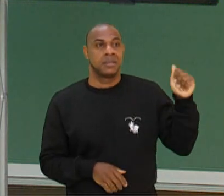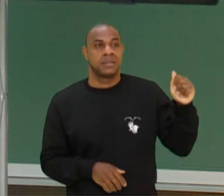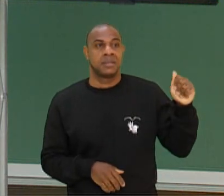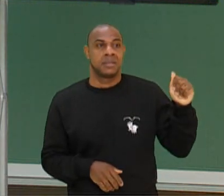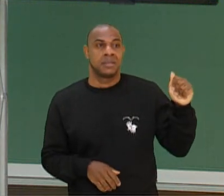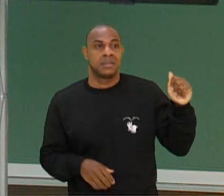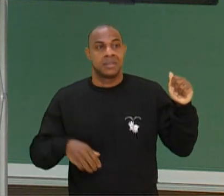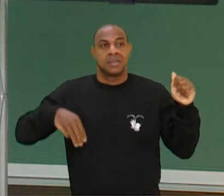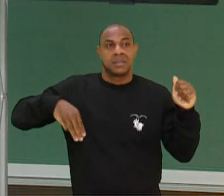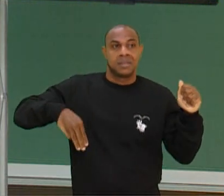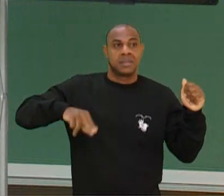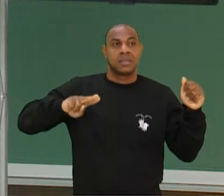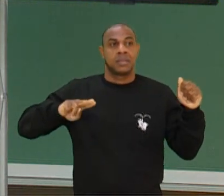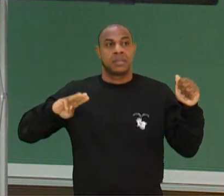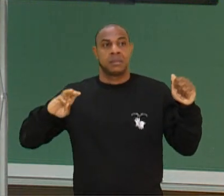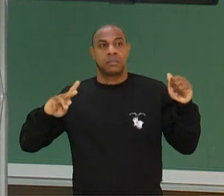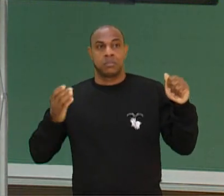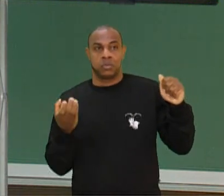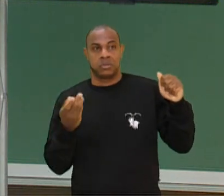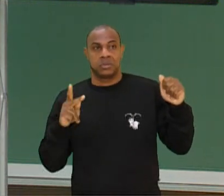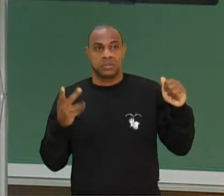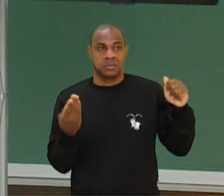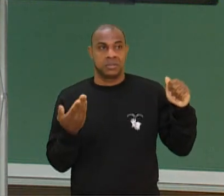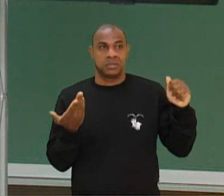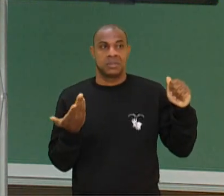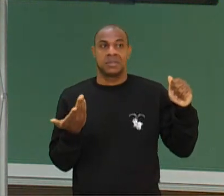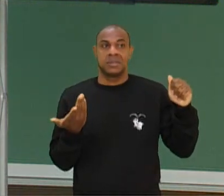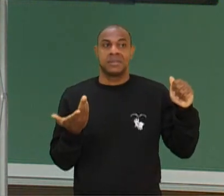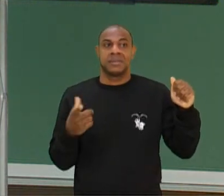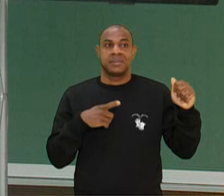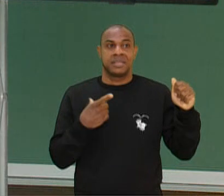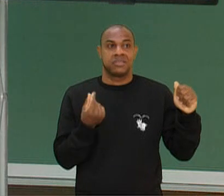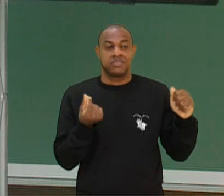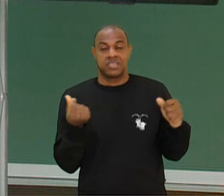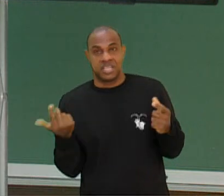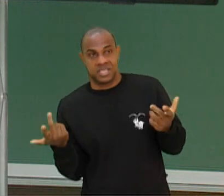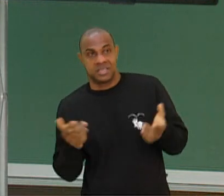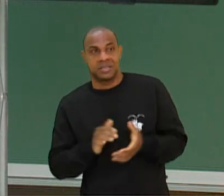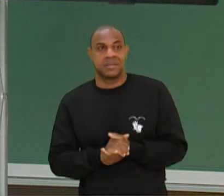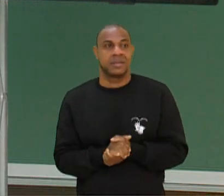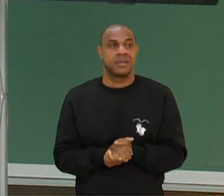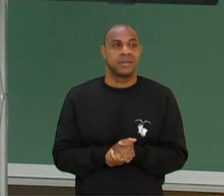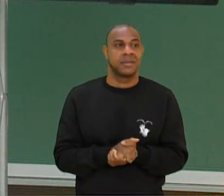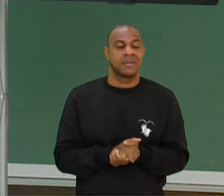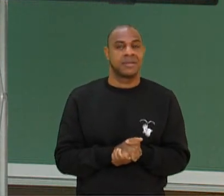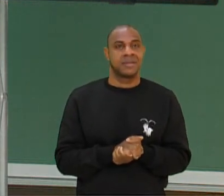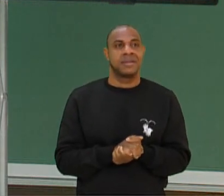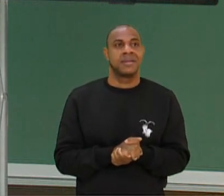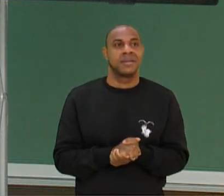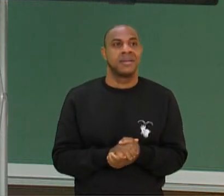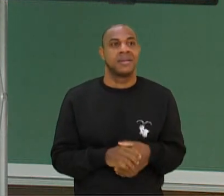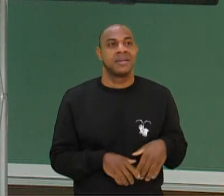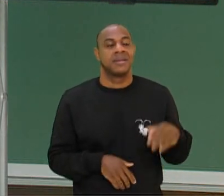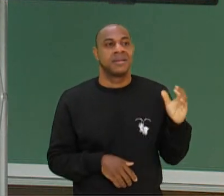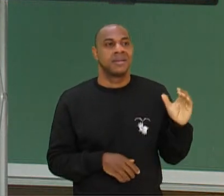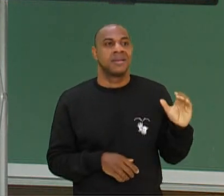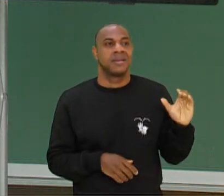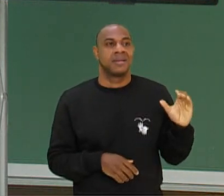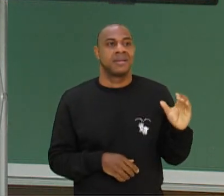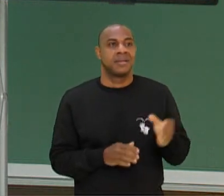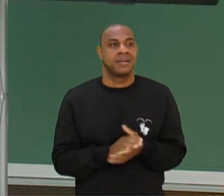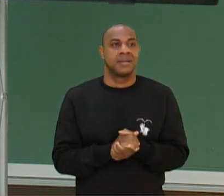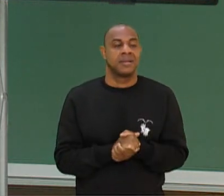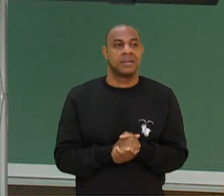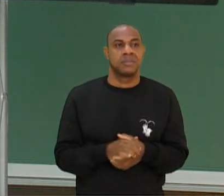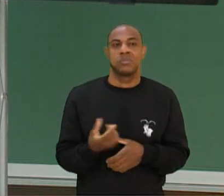Porque much envolve dinheiro e lembram que money seria much, né? Não custa muito para viajar a São Paulo. Então a letter B tá